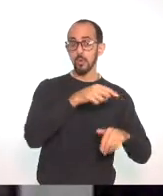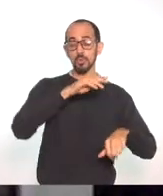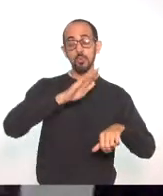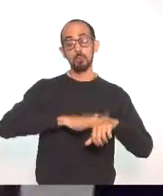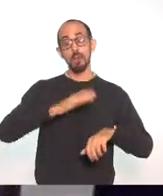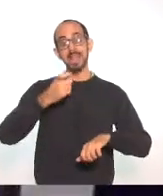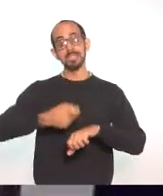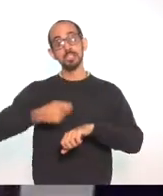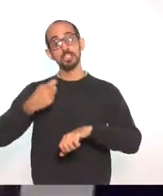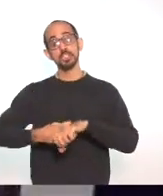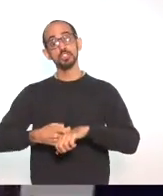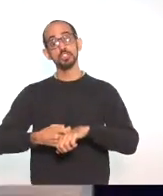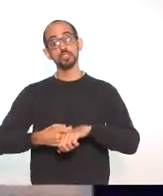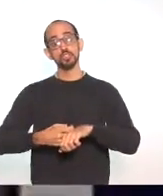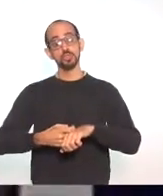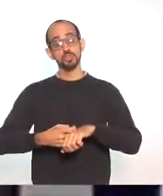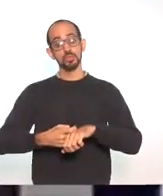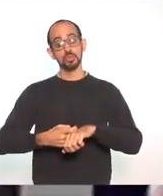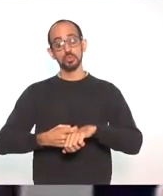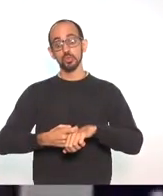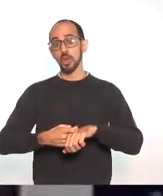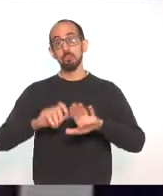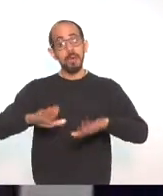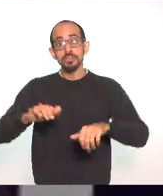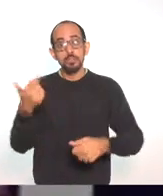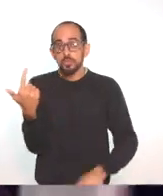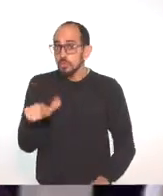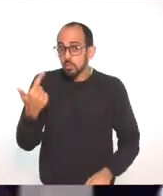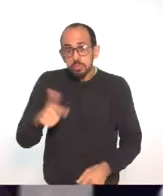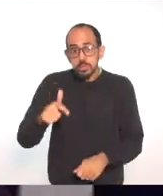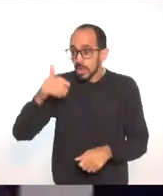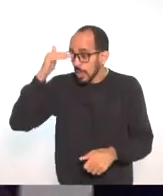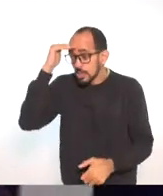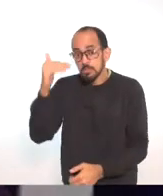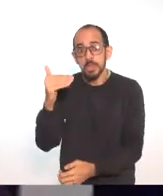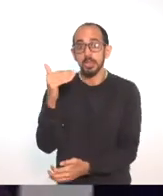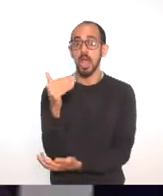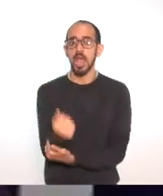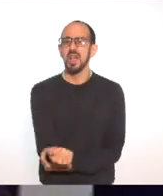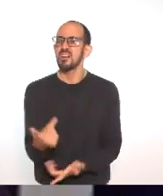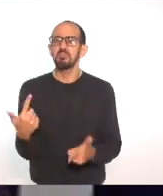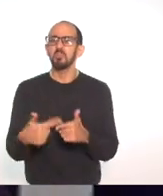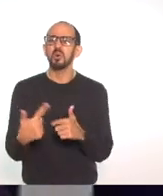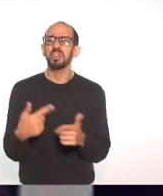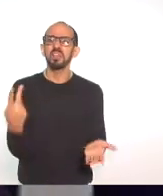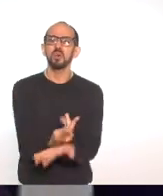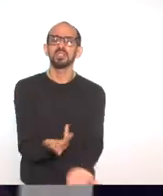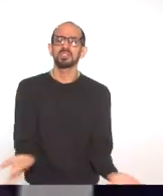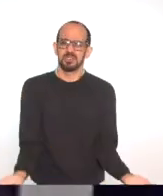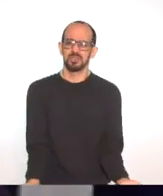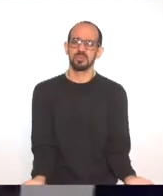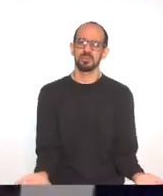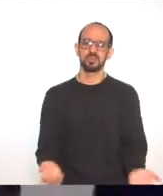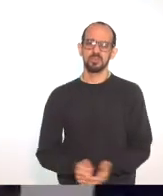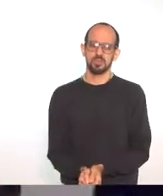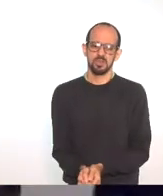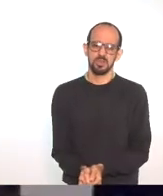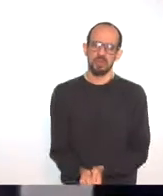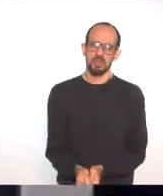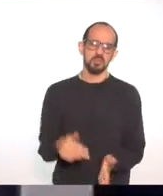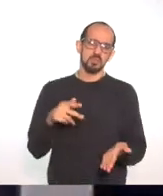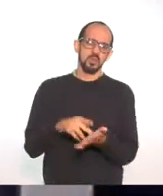rígida isso está sendo dizer que foi cada um tempo todo quer dizer porque tá sendo desrespeitada tem um tempo todo quer dizer no fundo no fundo